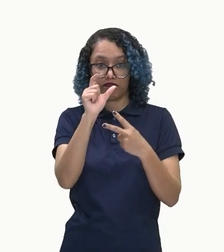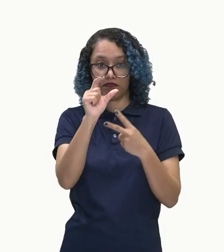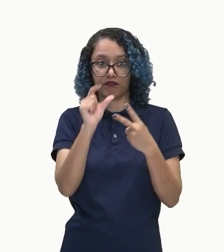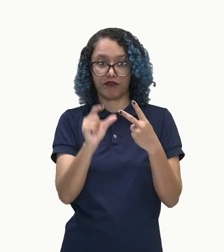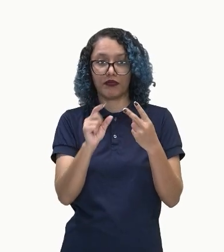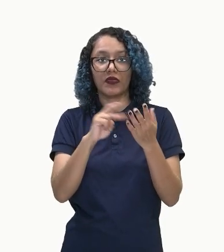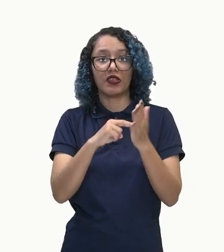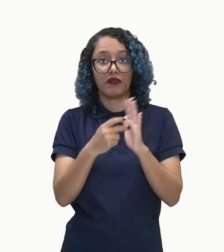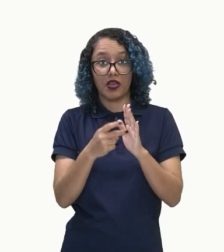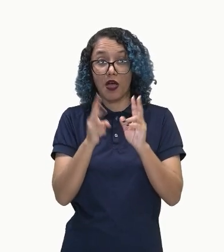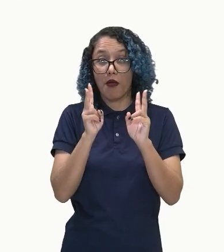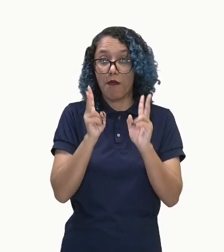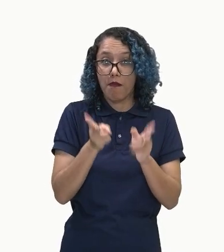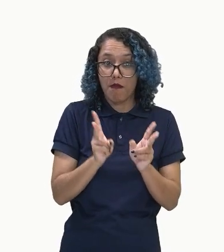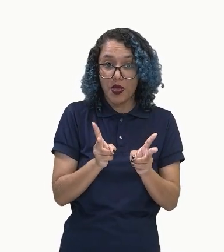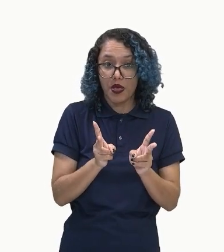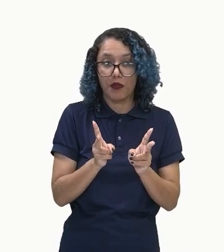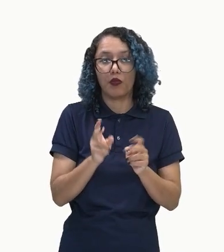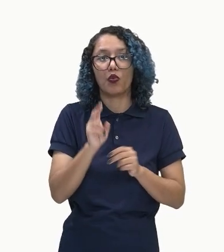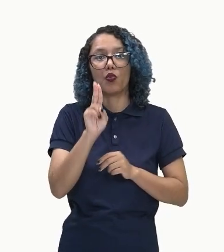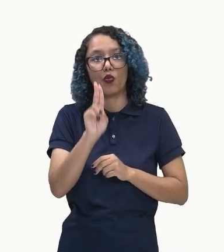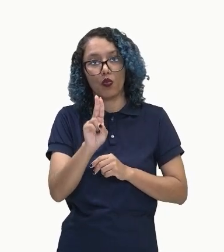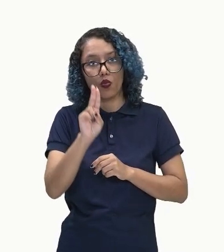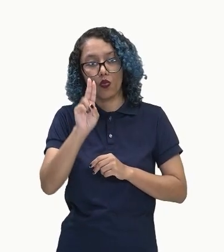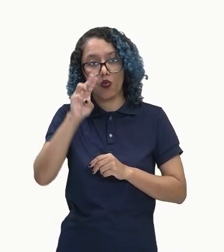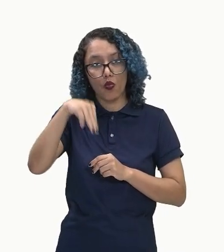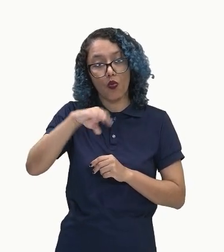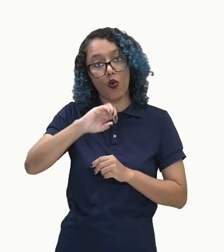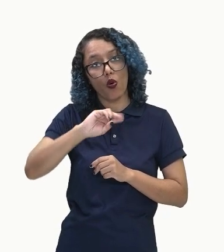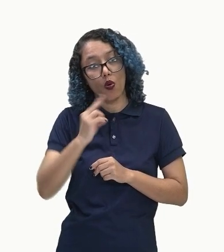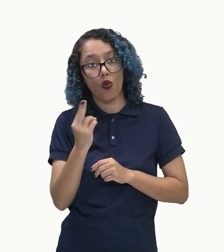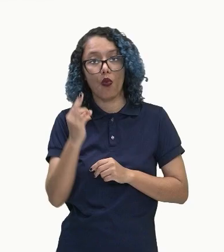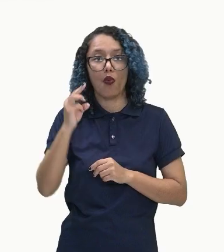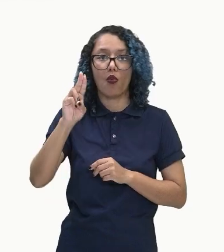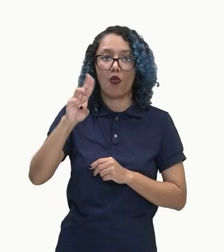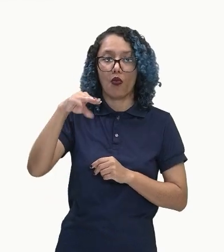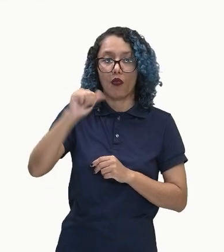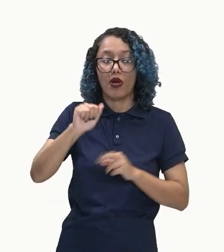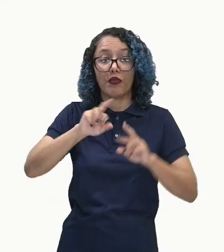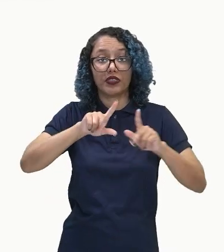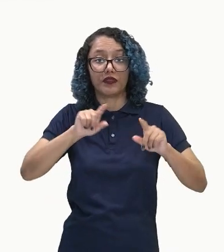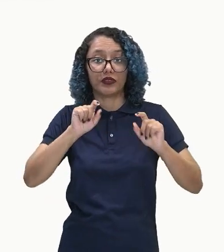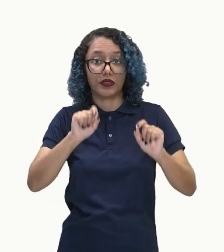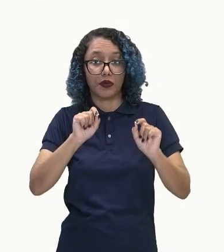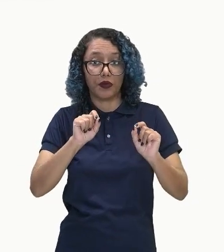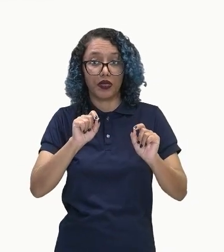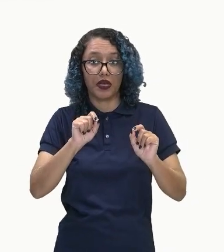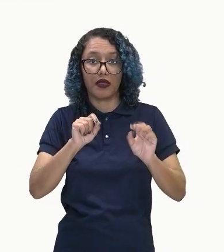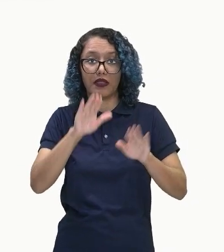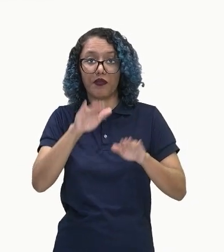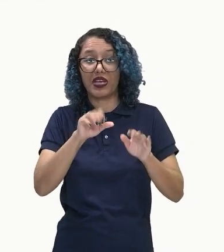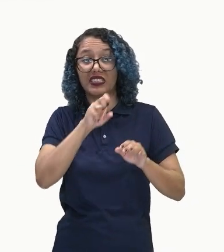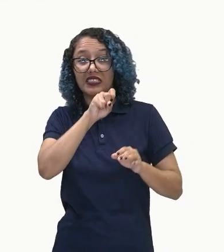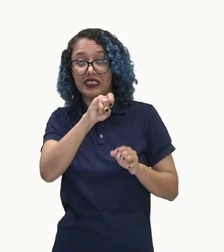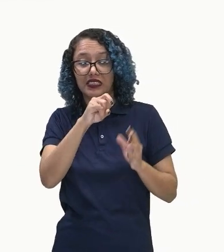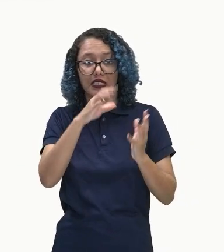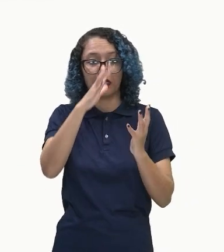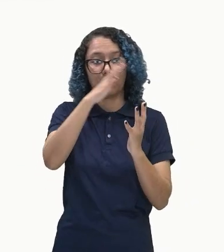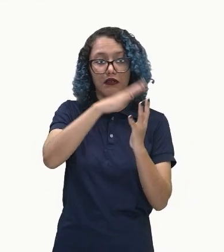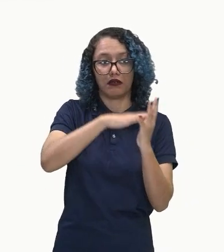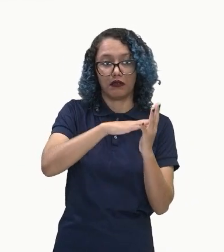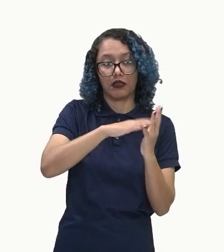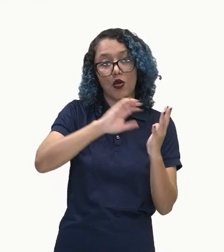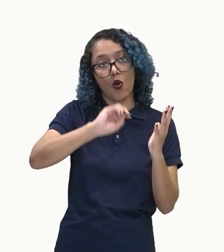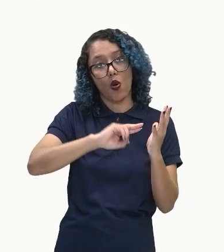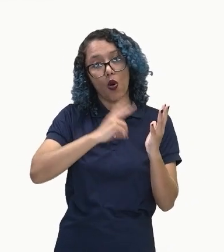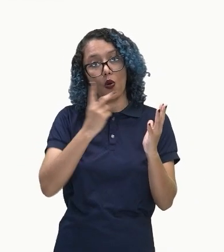significam a mesma coisa, uma. A diferença é que eu vou utilizar o a ou a para palavras que a